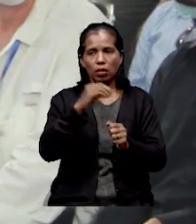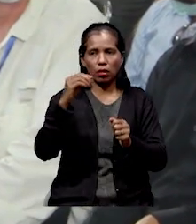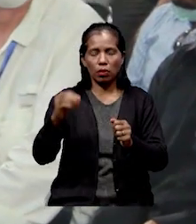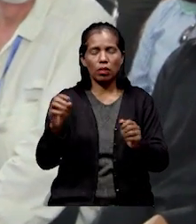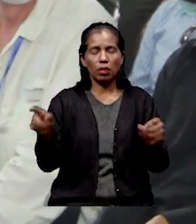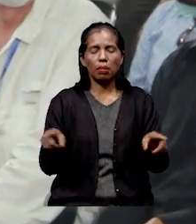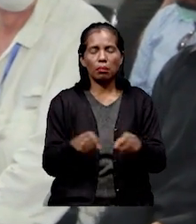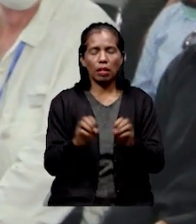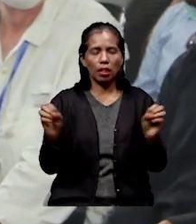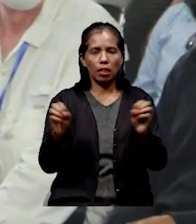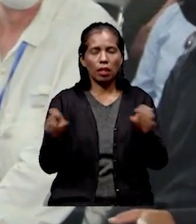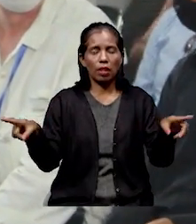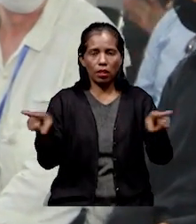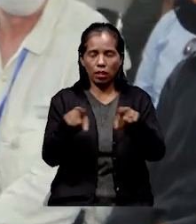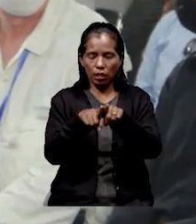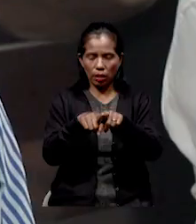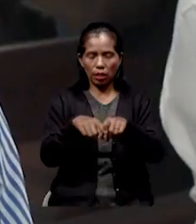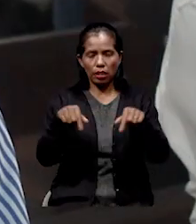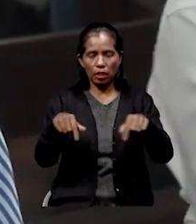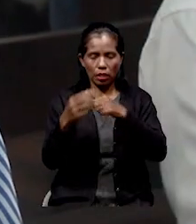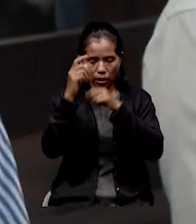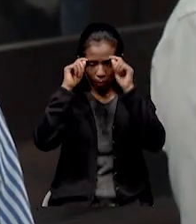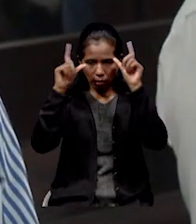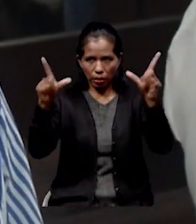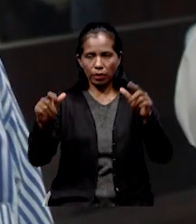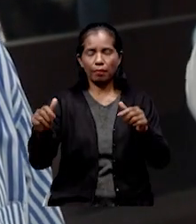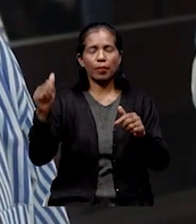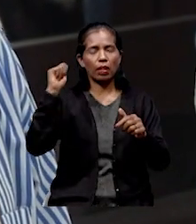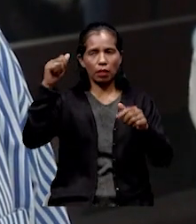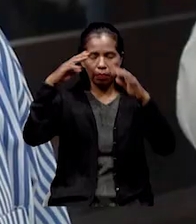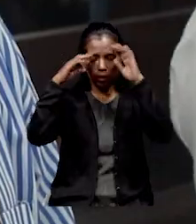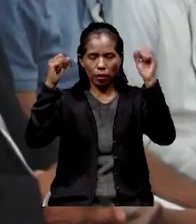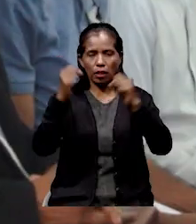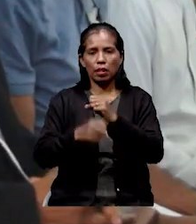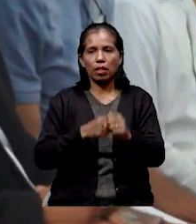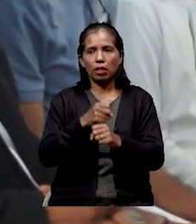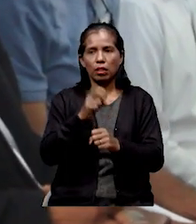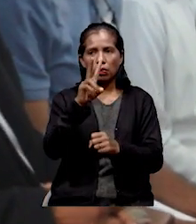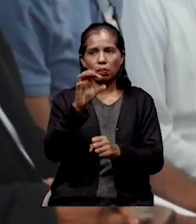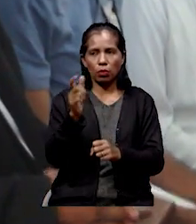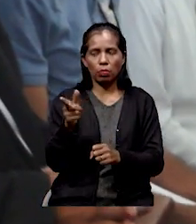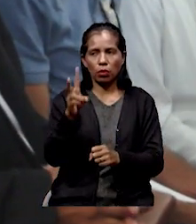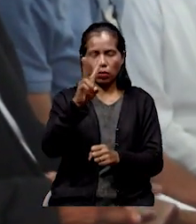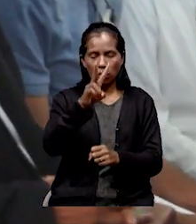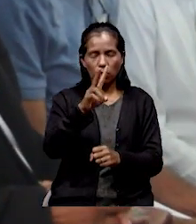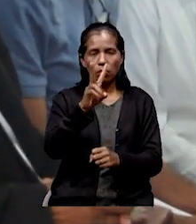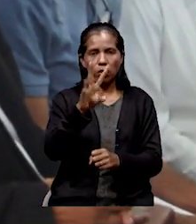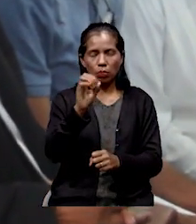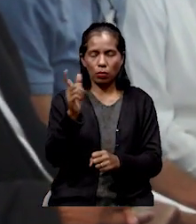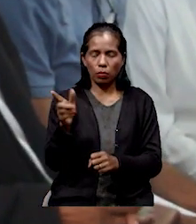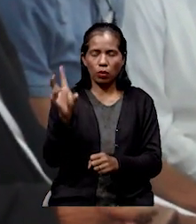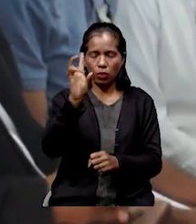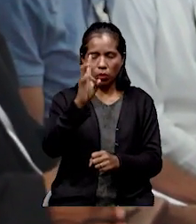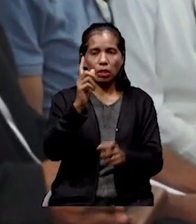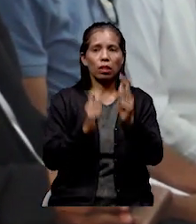injustiça social nebe existe e a Timor-Leste. Candidato Presidente da República, ba período Ringrua Rursing Rua, Ringrua Rursing Hitu, nebe